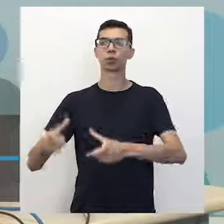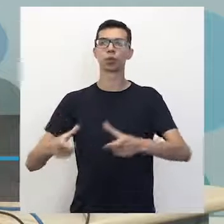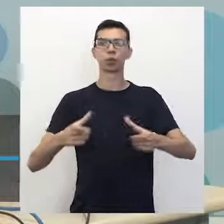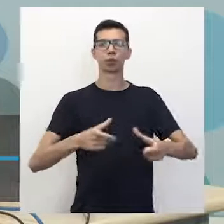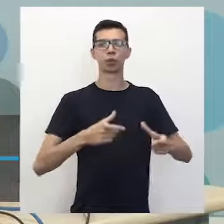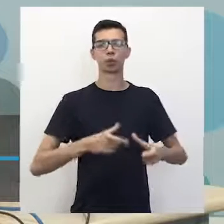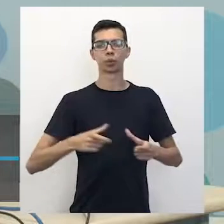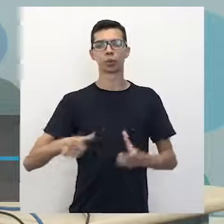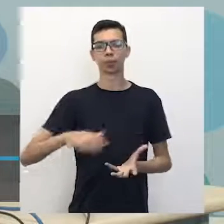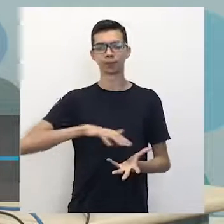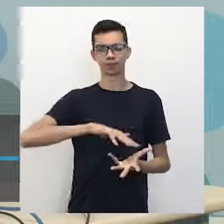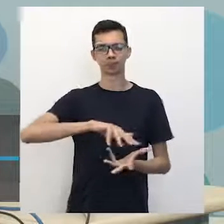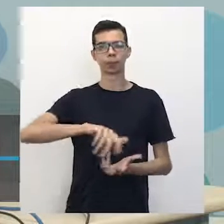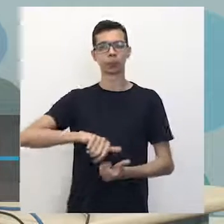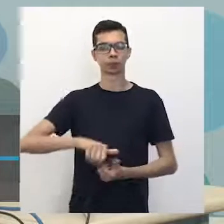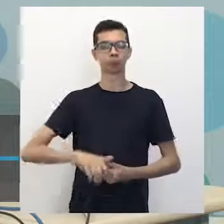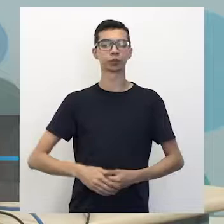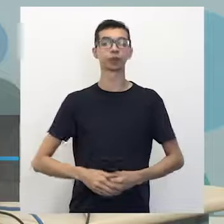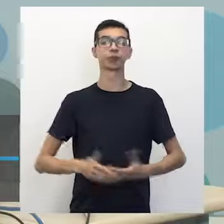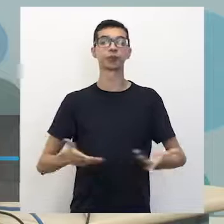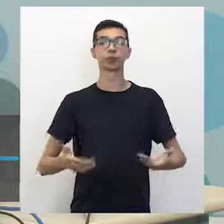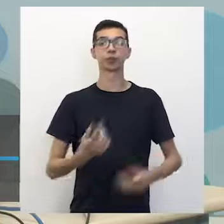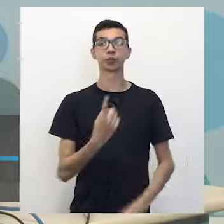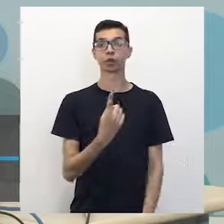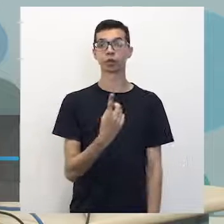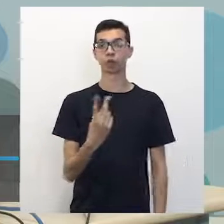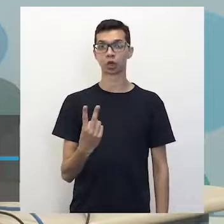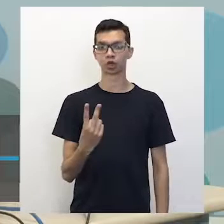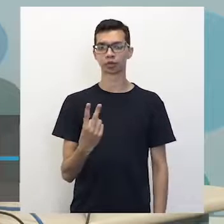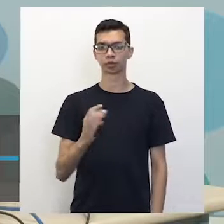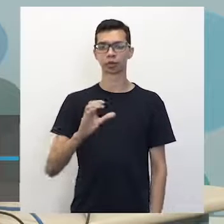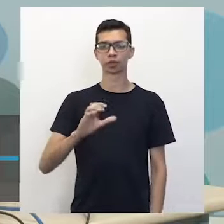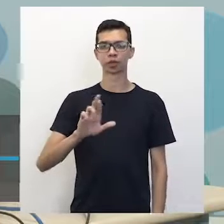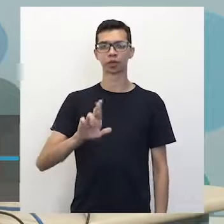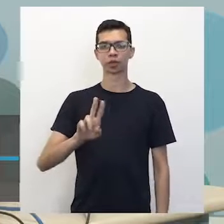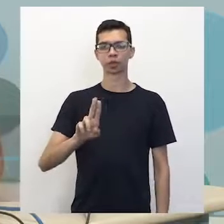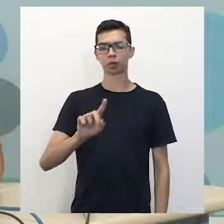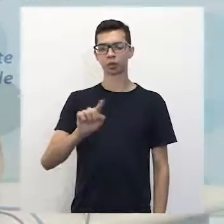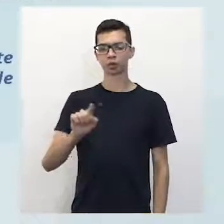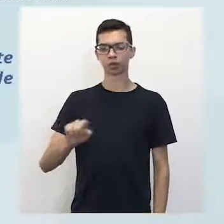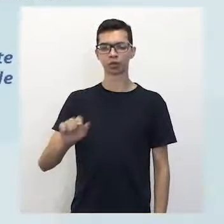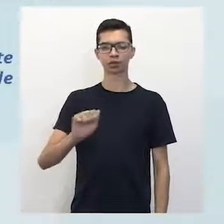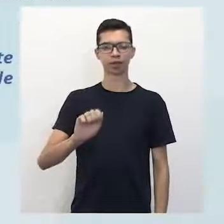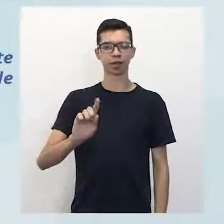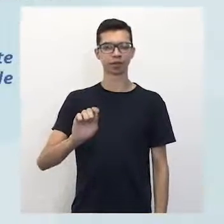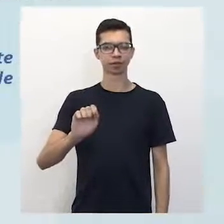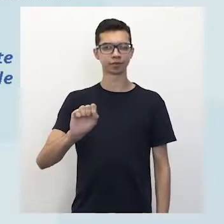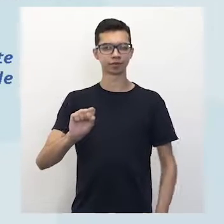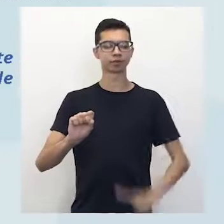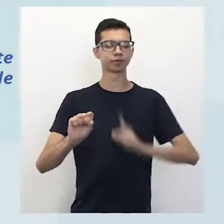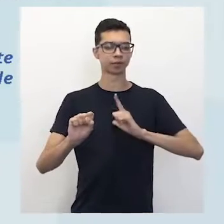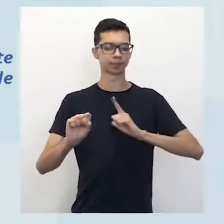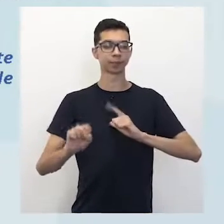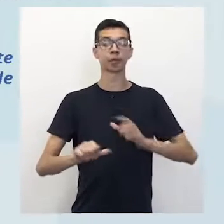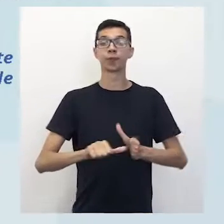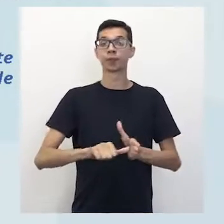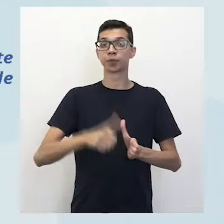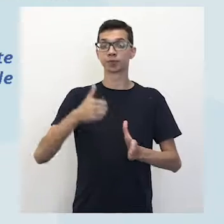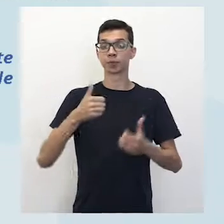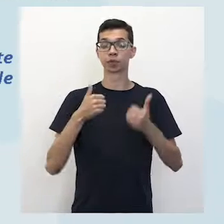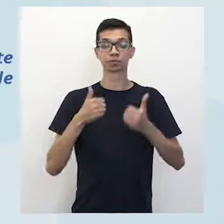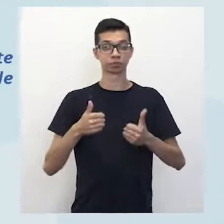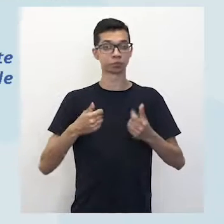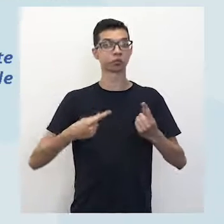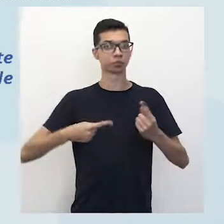tá? Ao todo, foram cerca de 12 cruzadas. A primeira delas foi bem sucedida, né?